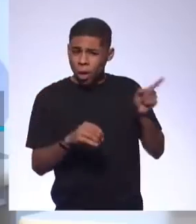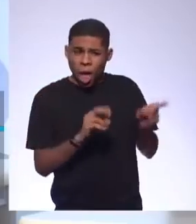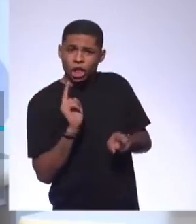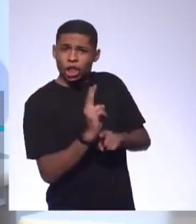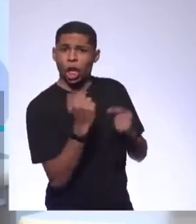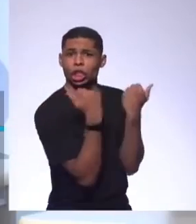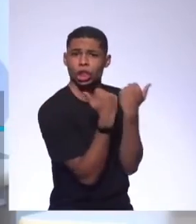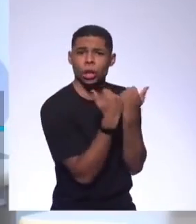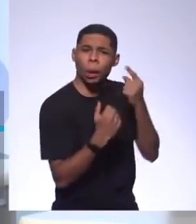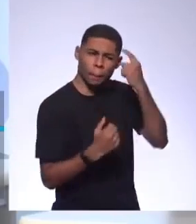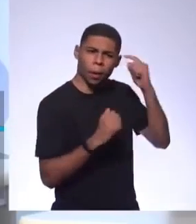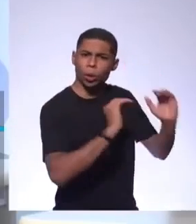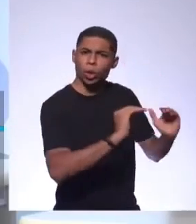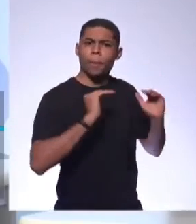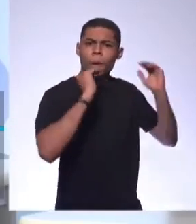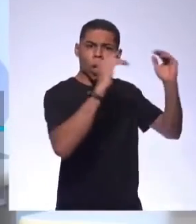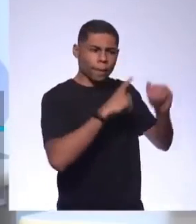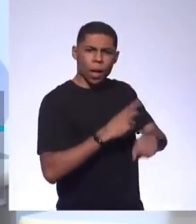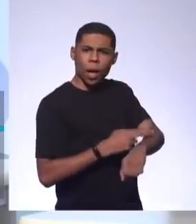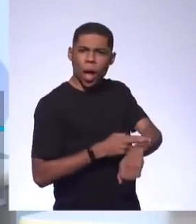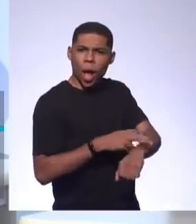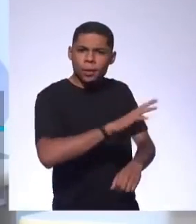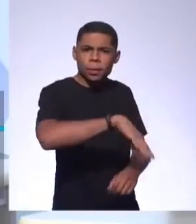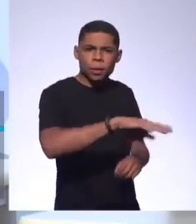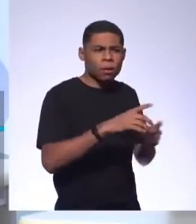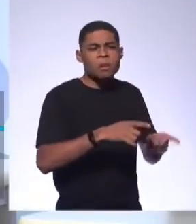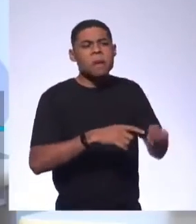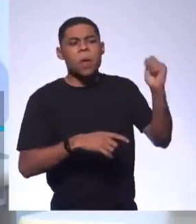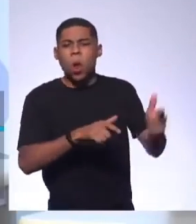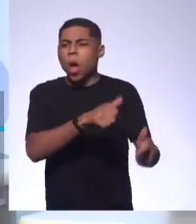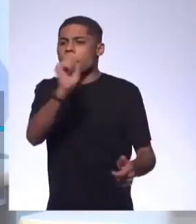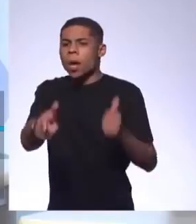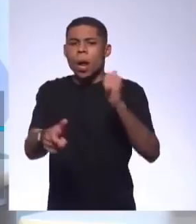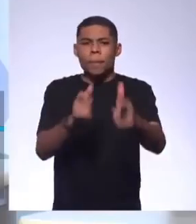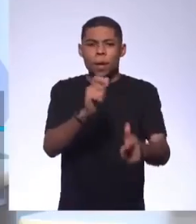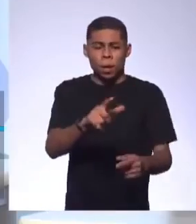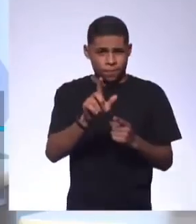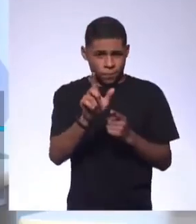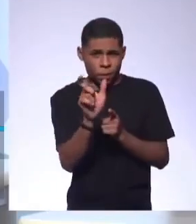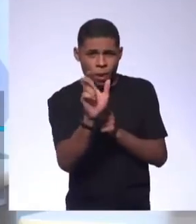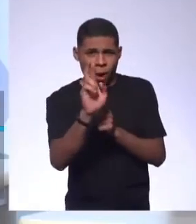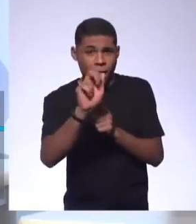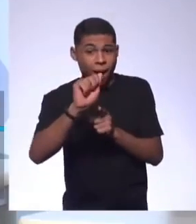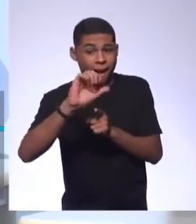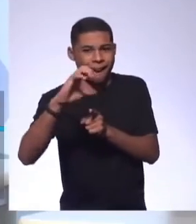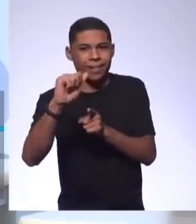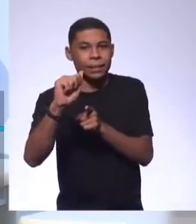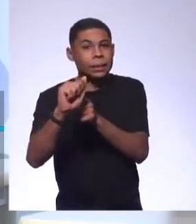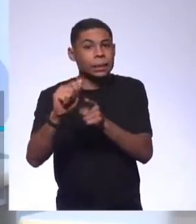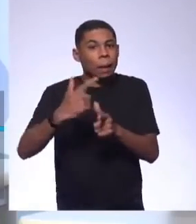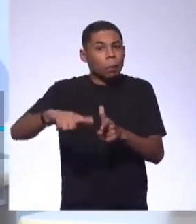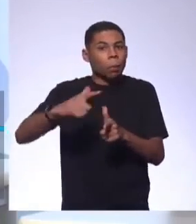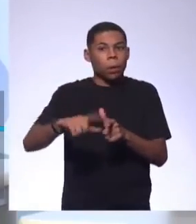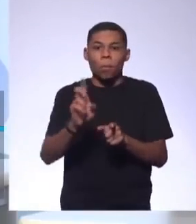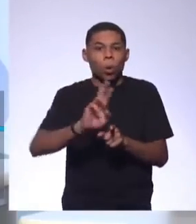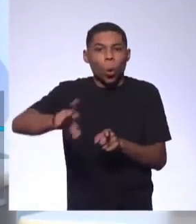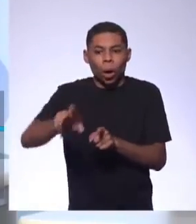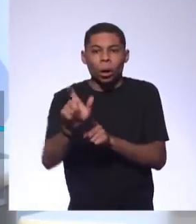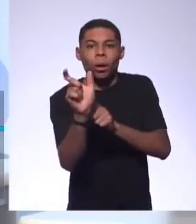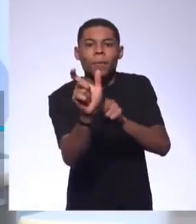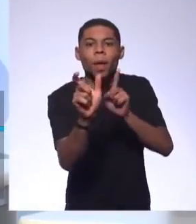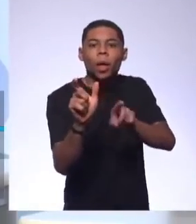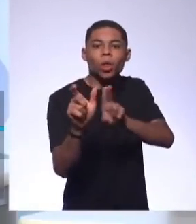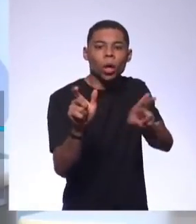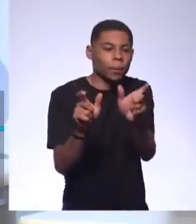de superioridade de algumas raças em relação a outras, né? Lembrando que o termo raça é problemático, né? Não é o ideal, o correto é